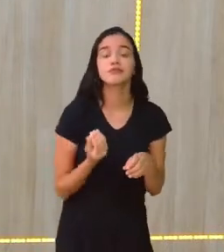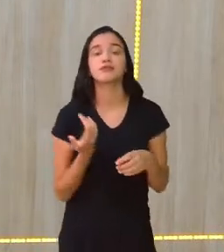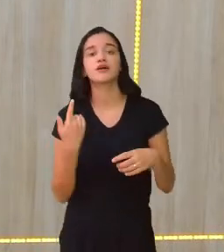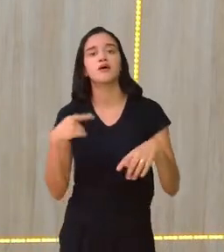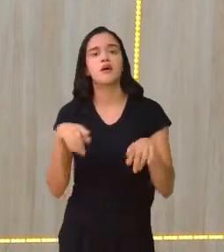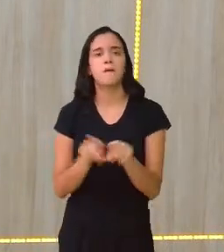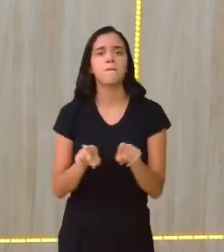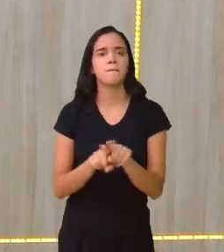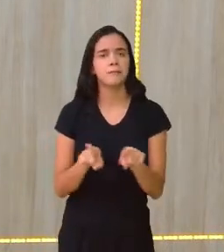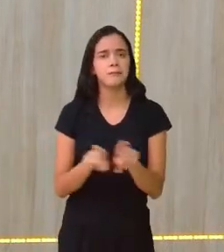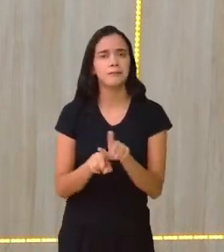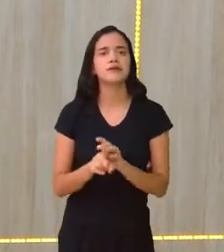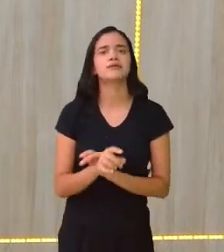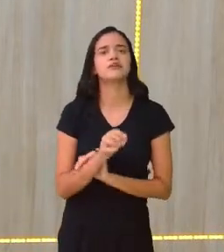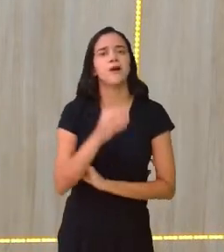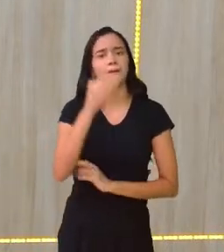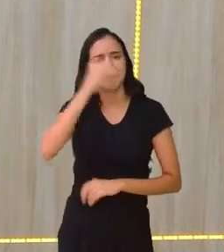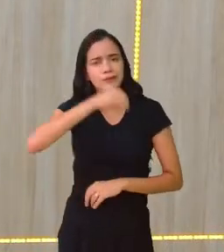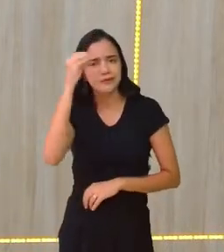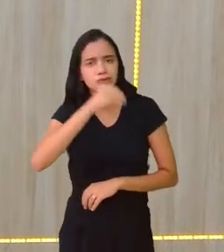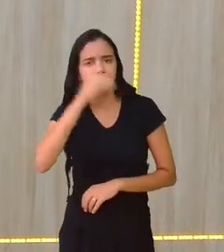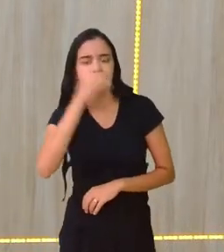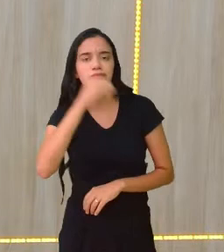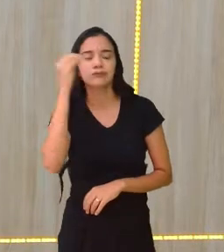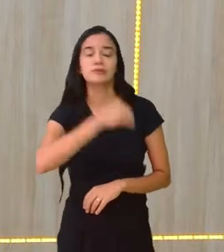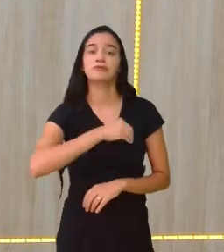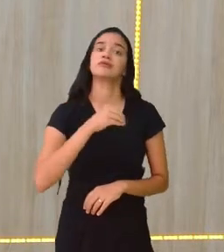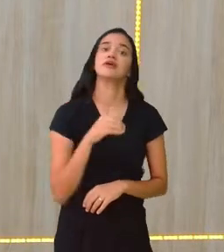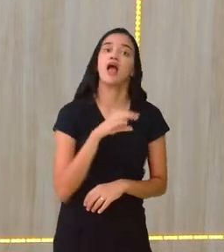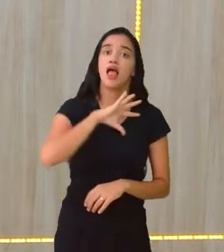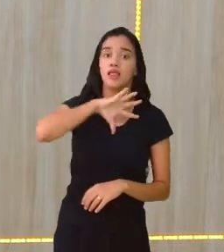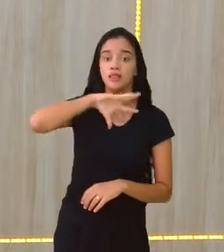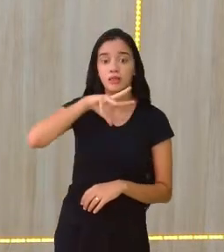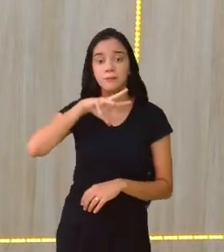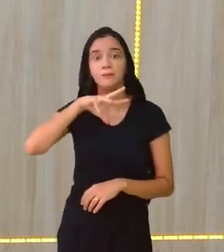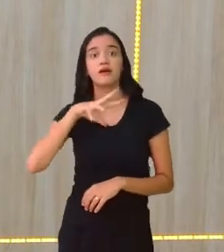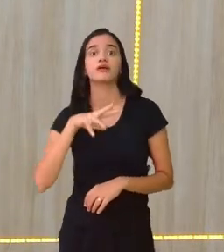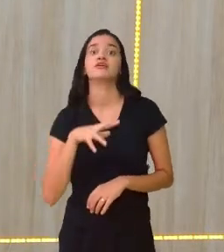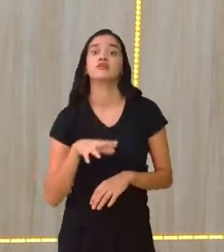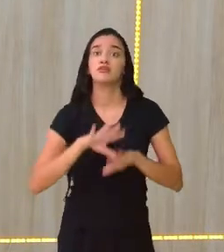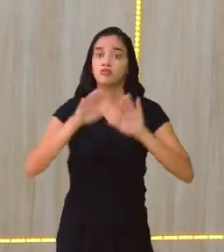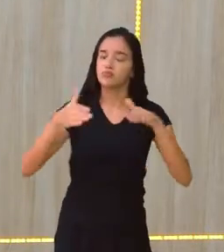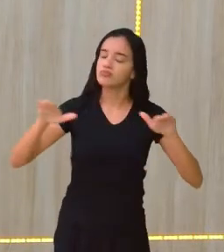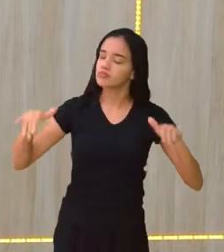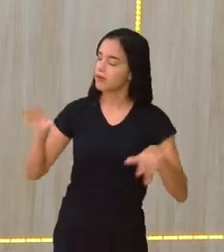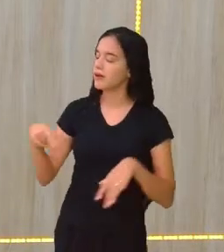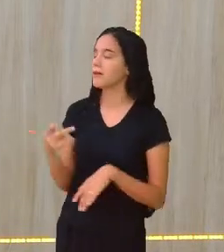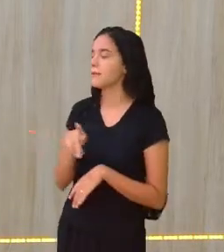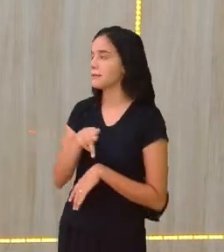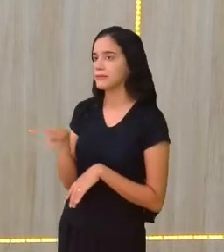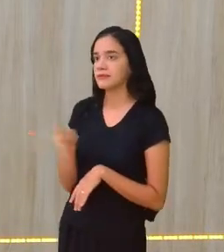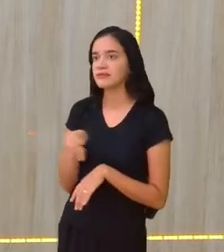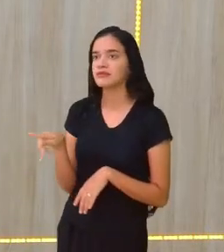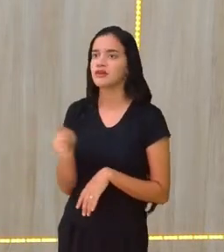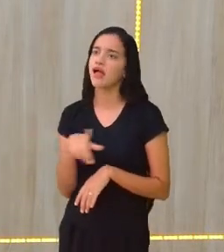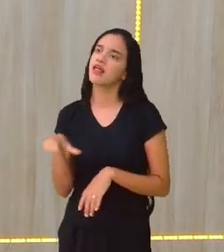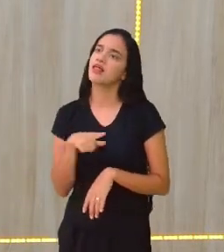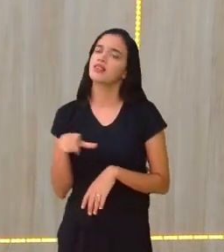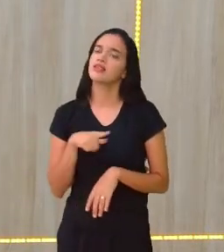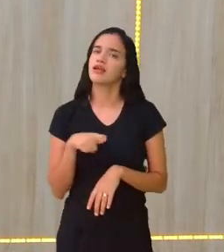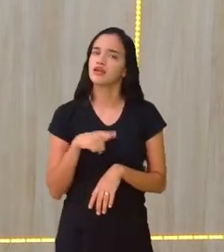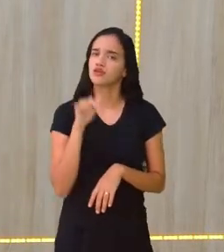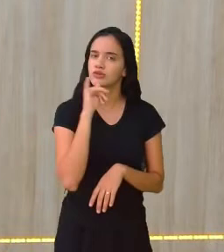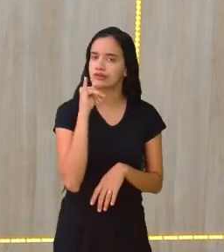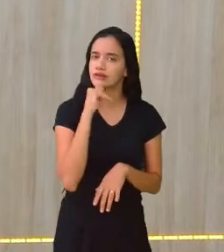podem prejudicar os seres vivos que estão ali, né, na vida marinha, né, prof? Então, a gente tem até alguns exemplos em